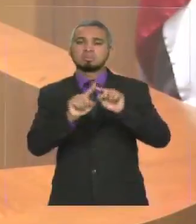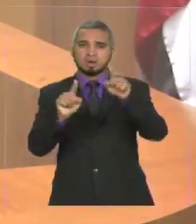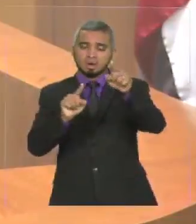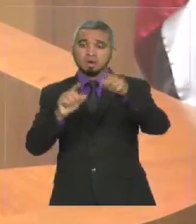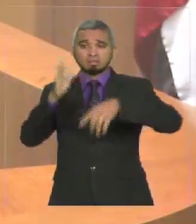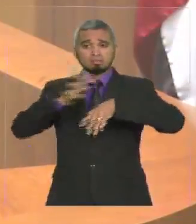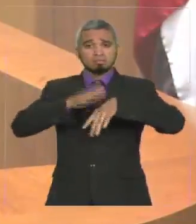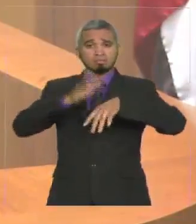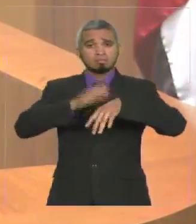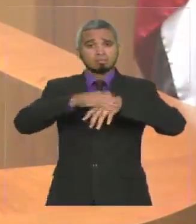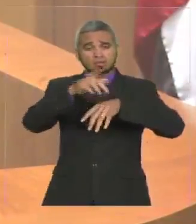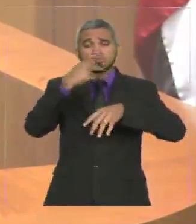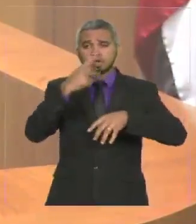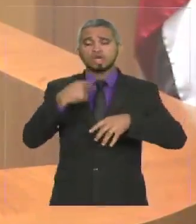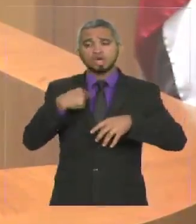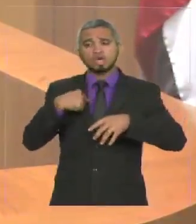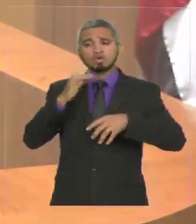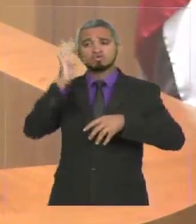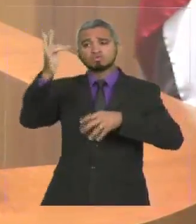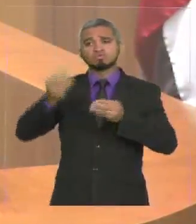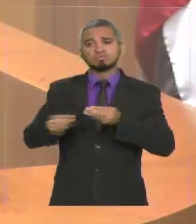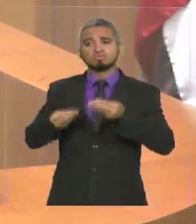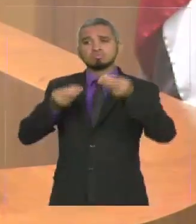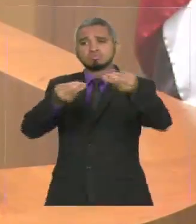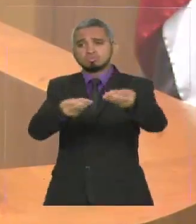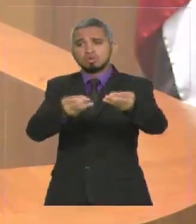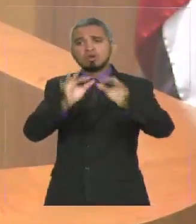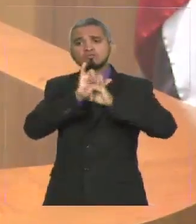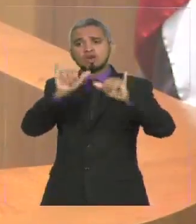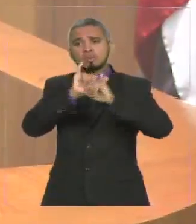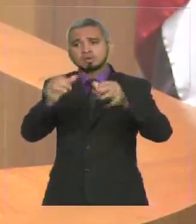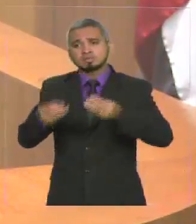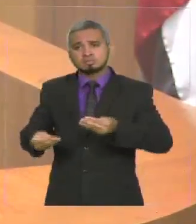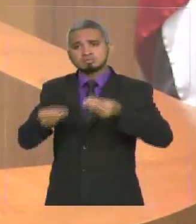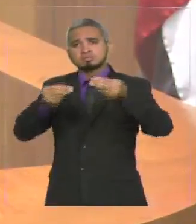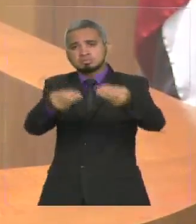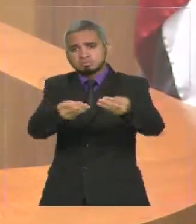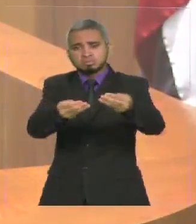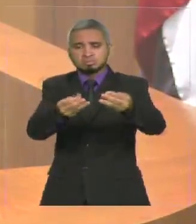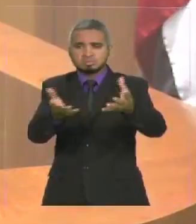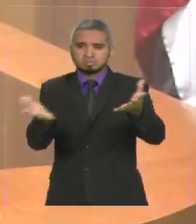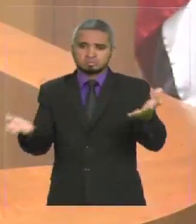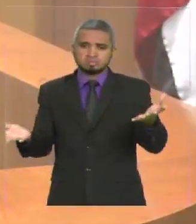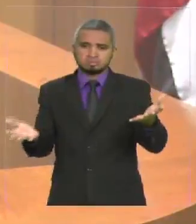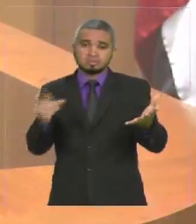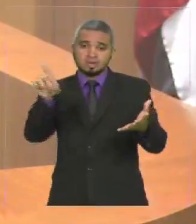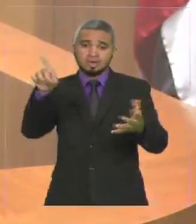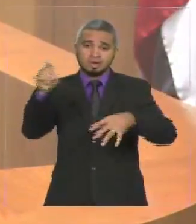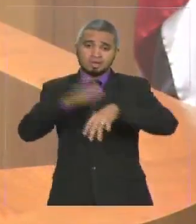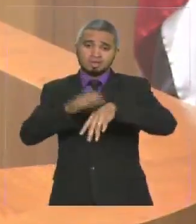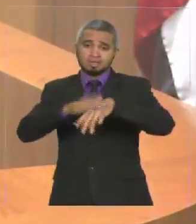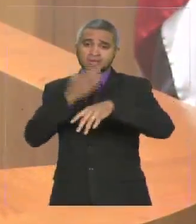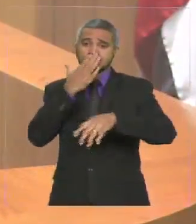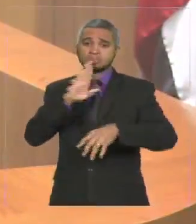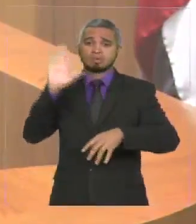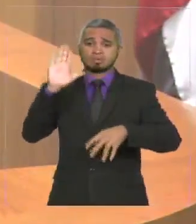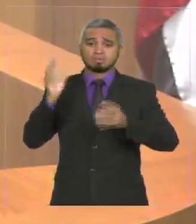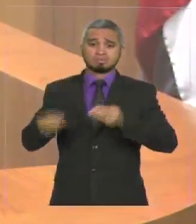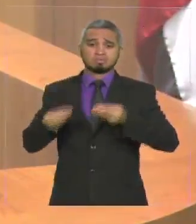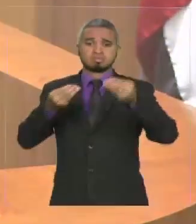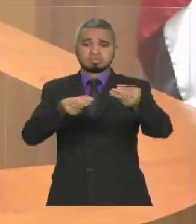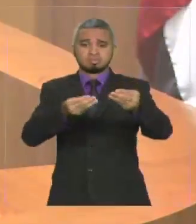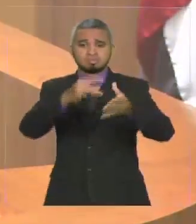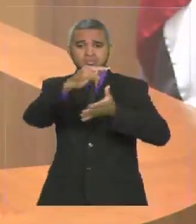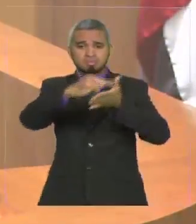a passar todas as informações necessárias, não só a minha pessoa, como a qualquer colega aqui desta casa. Ele se colocou à disposição.